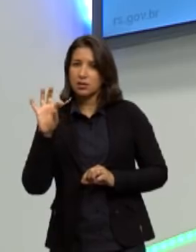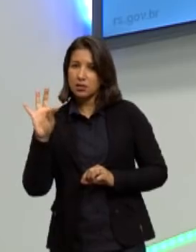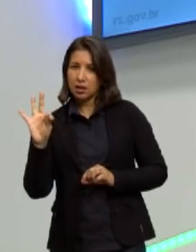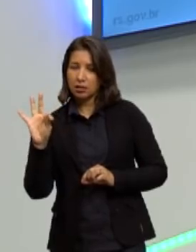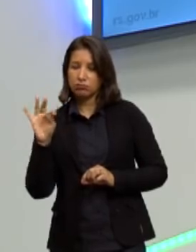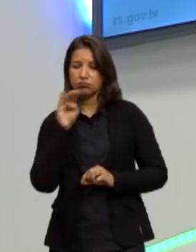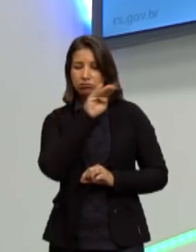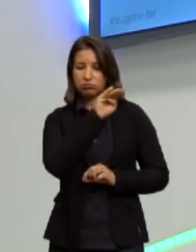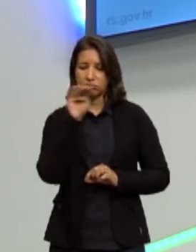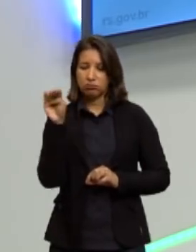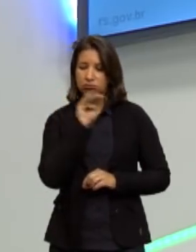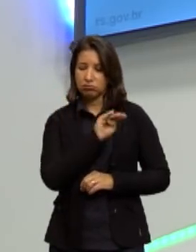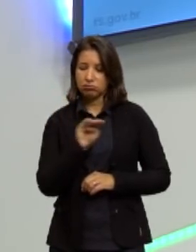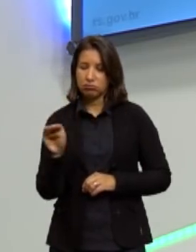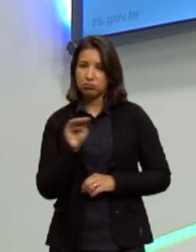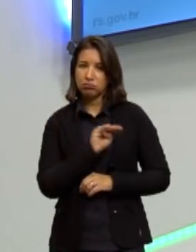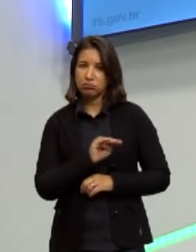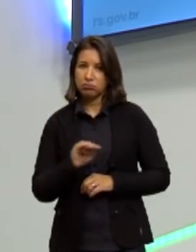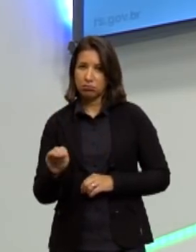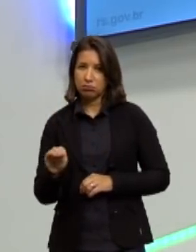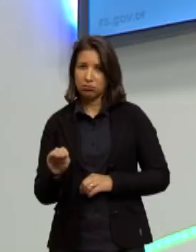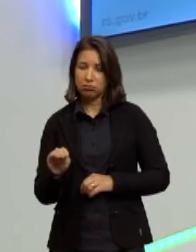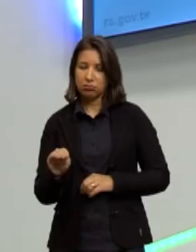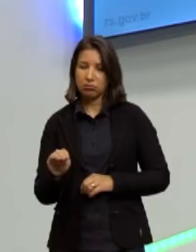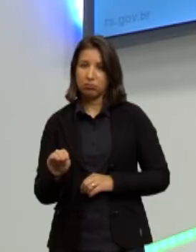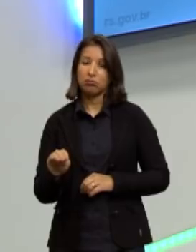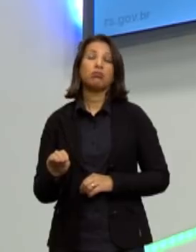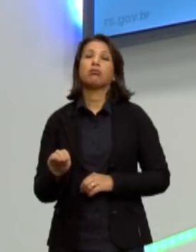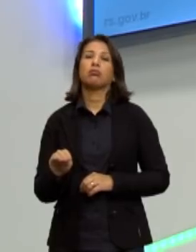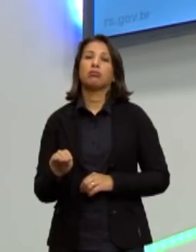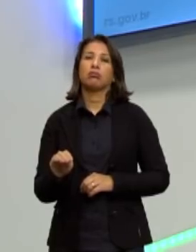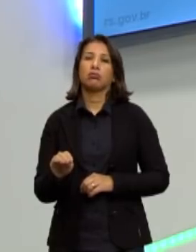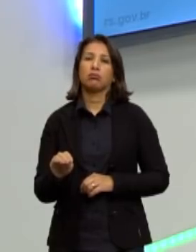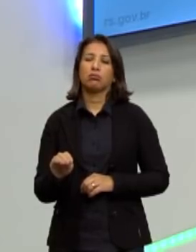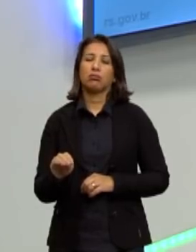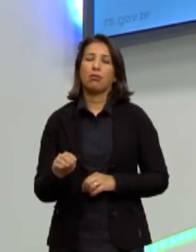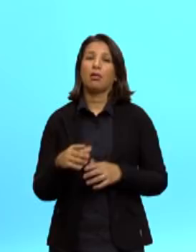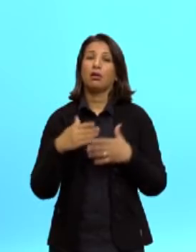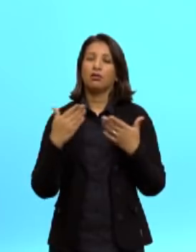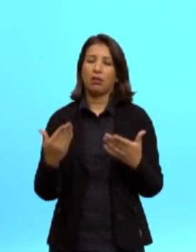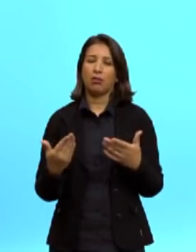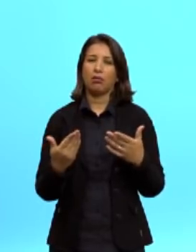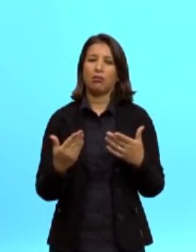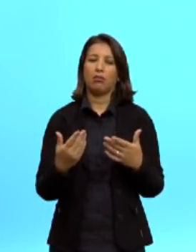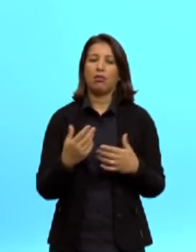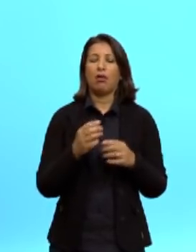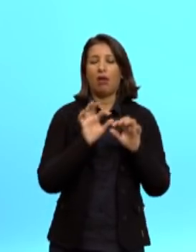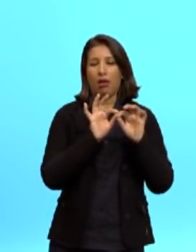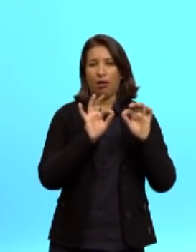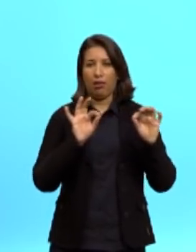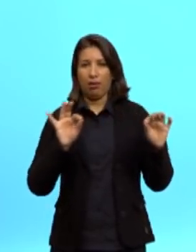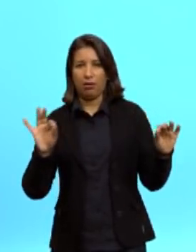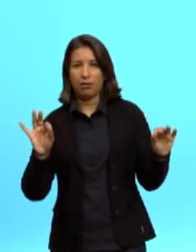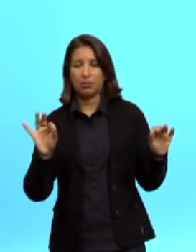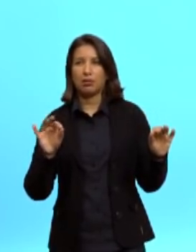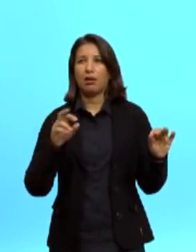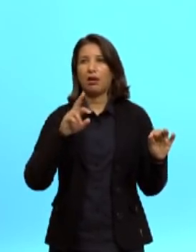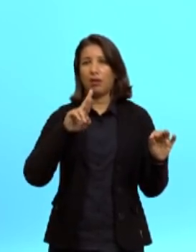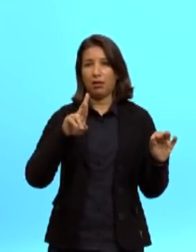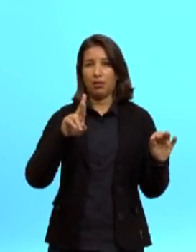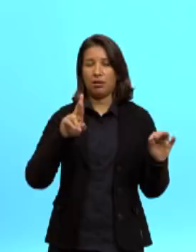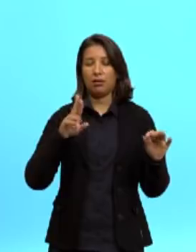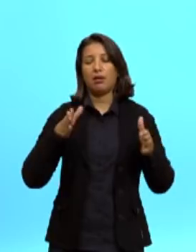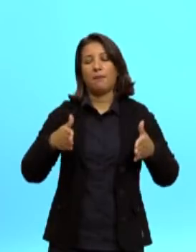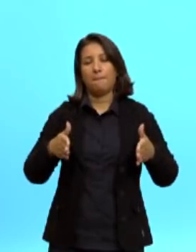certo e é sobre elas que ele está dizendo o aí a reta r é paralela à reta